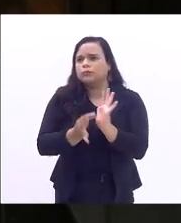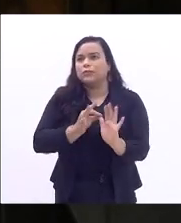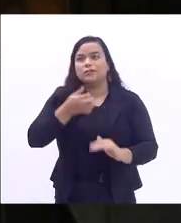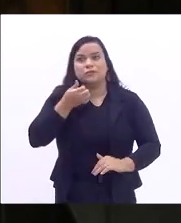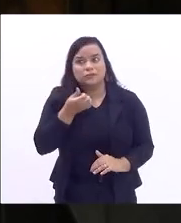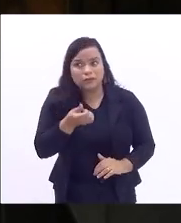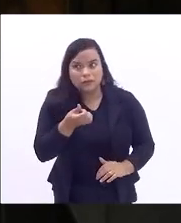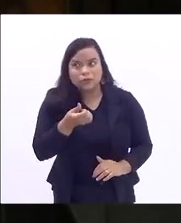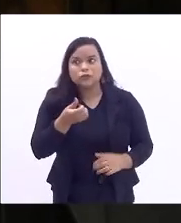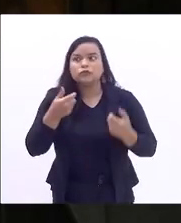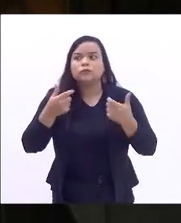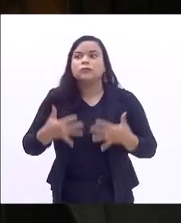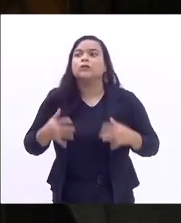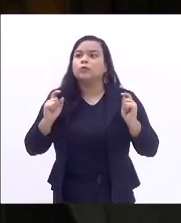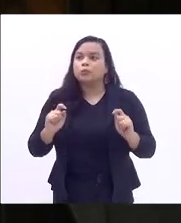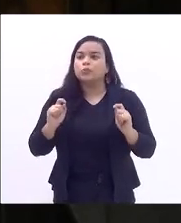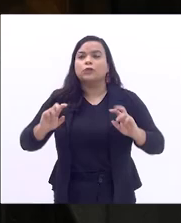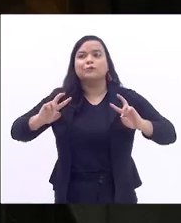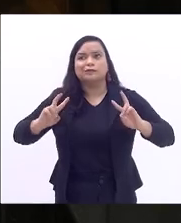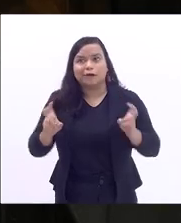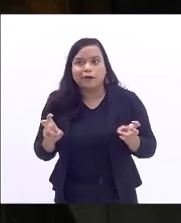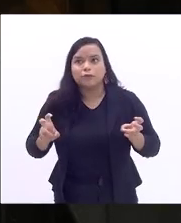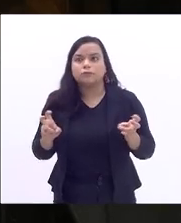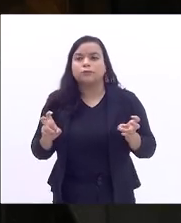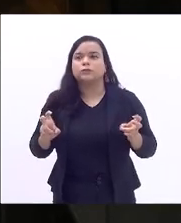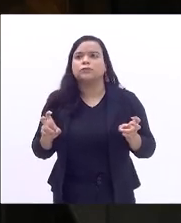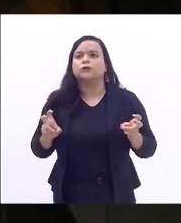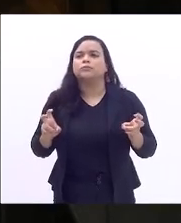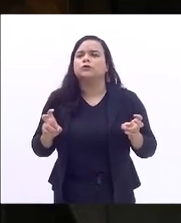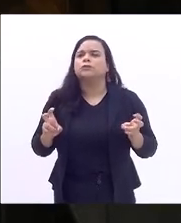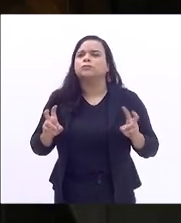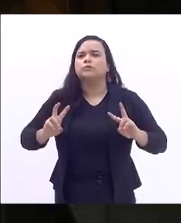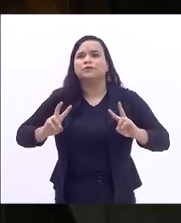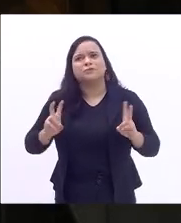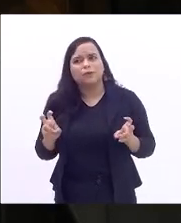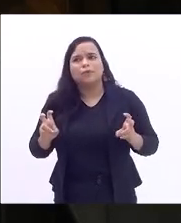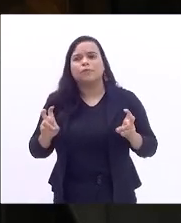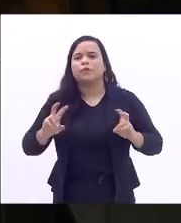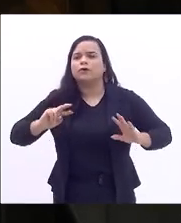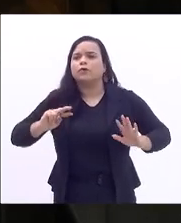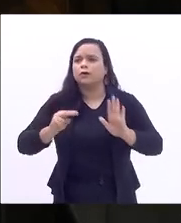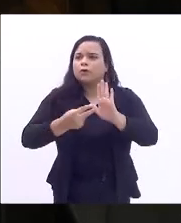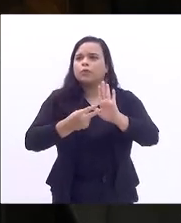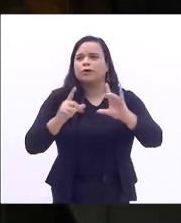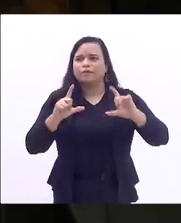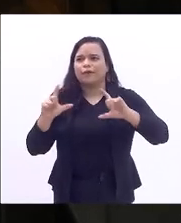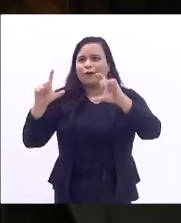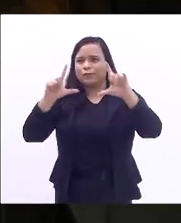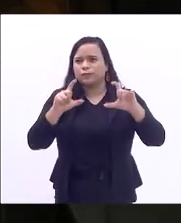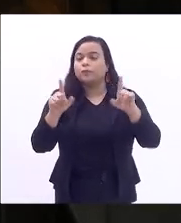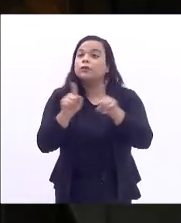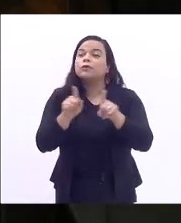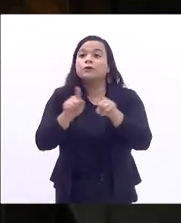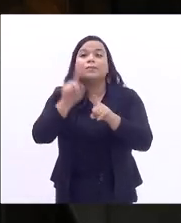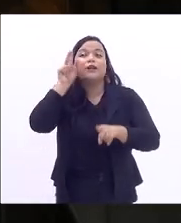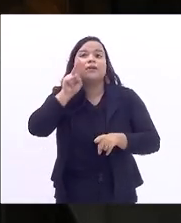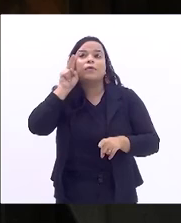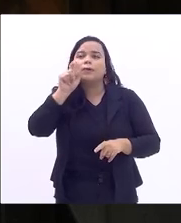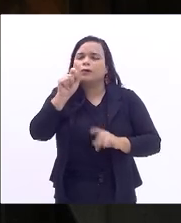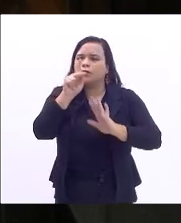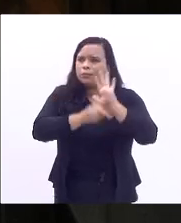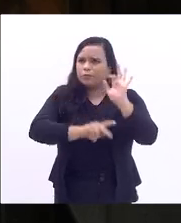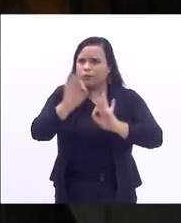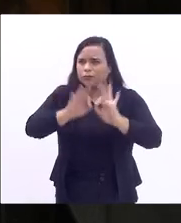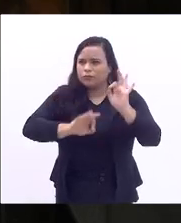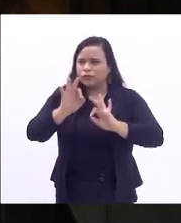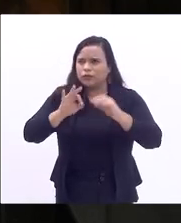exatamente sobre deputado Eliomar Coelho a questão do reconhecimento fotográfico levando em conta que esse